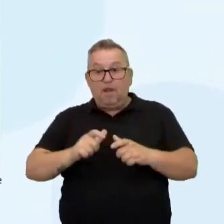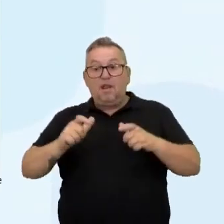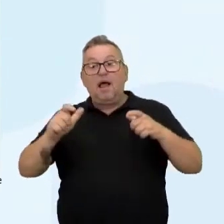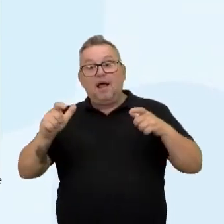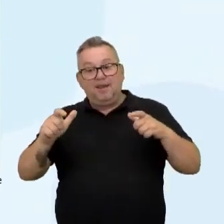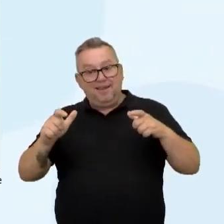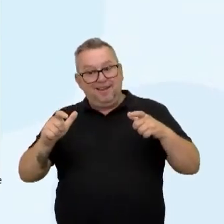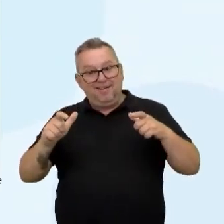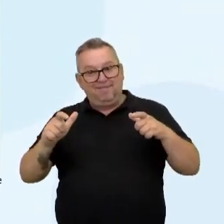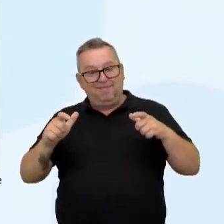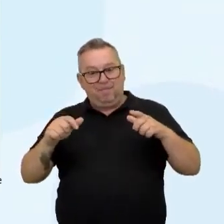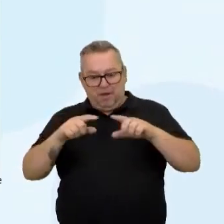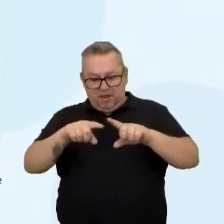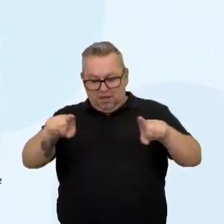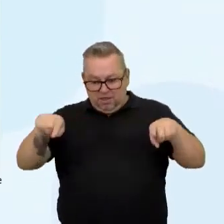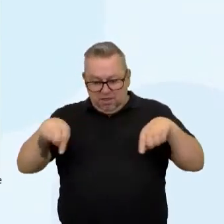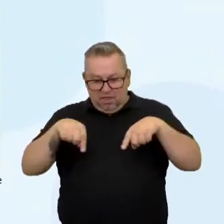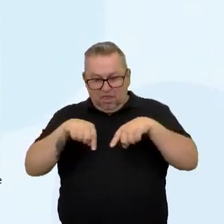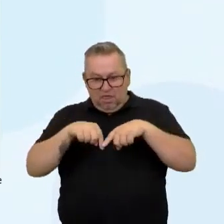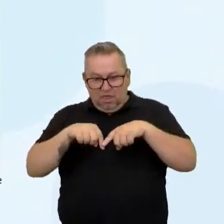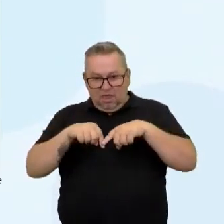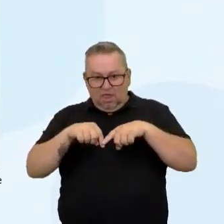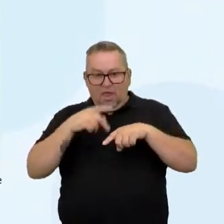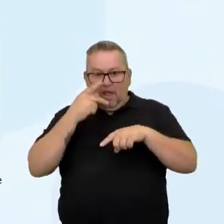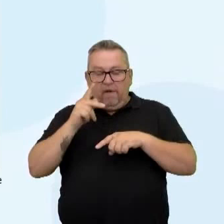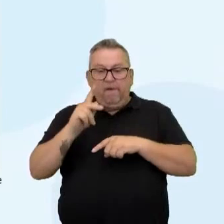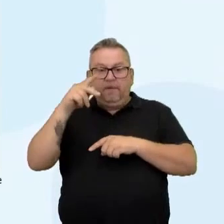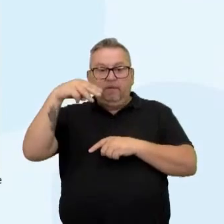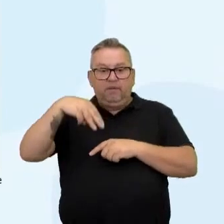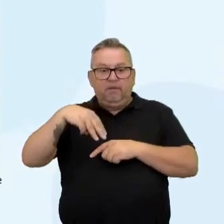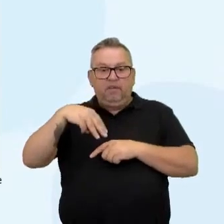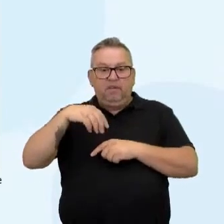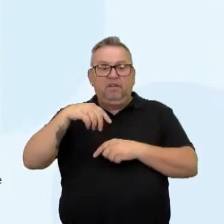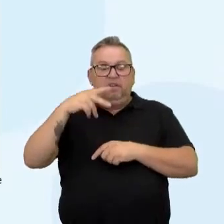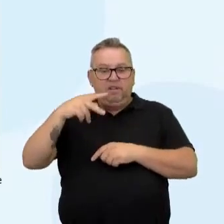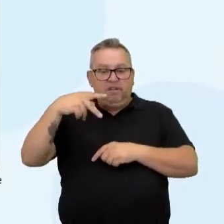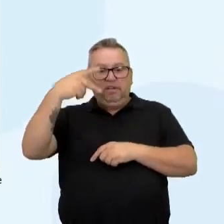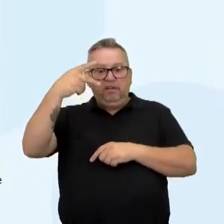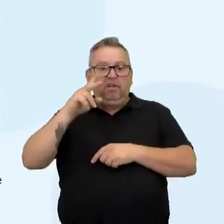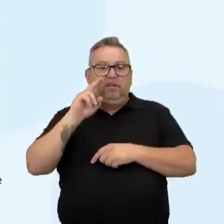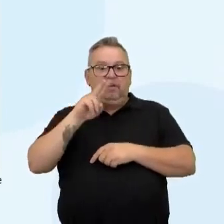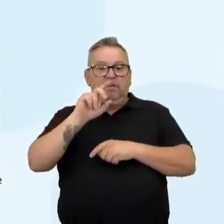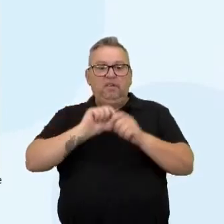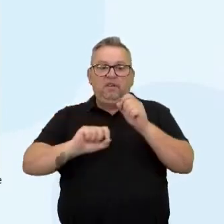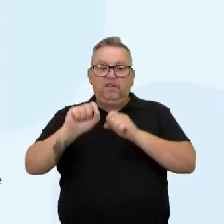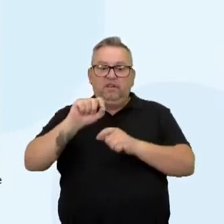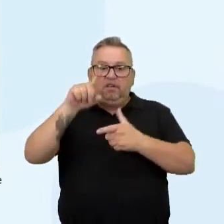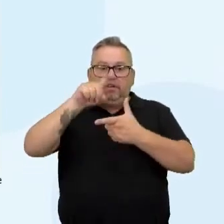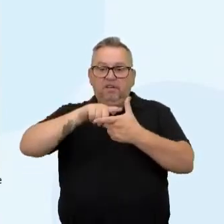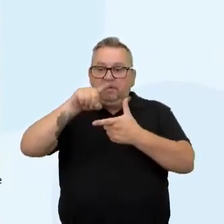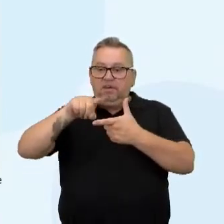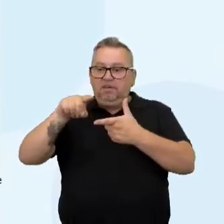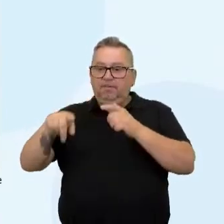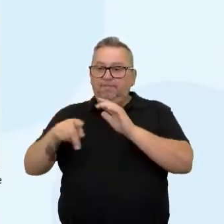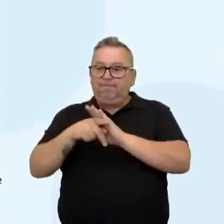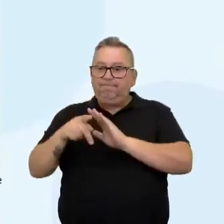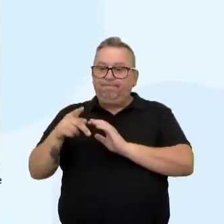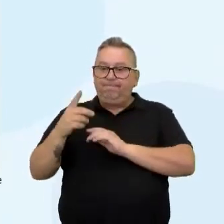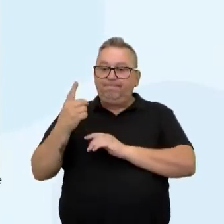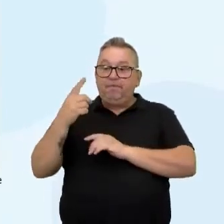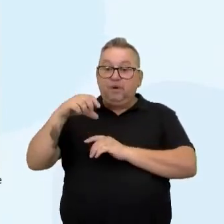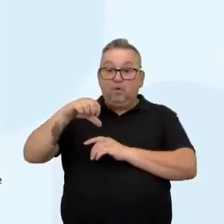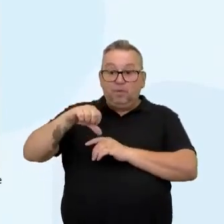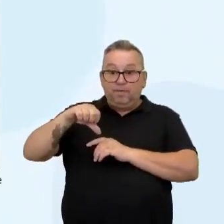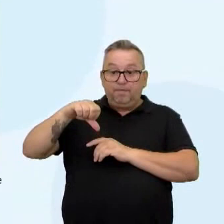nós falamos aí habitantes por quilômetro quadrado. O que a gente está vendo primeiro são gráficos aí da década de